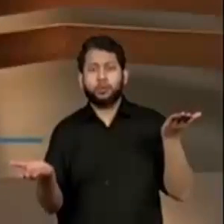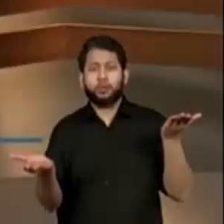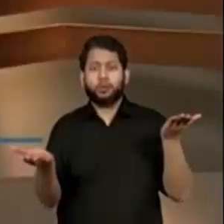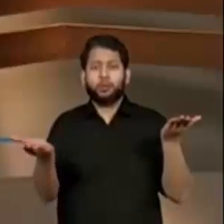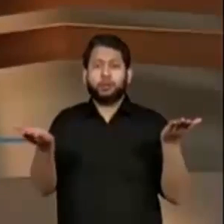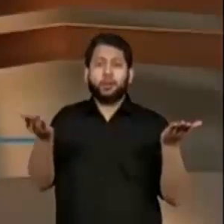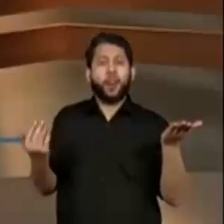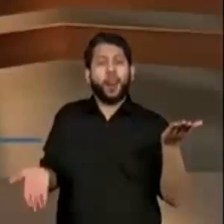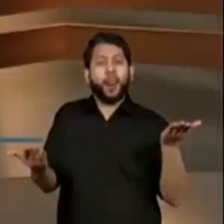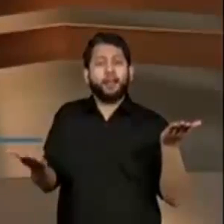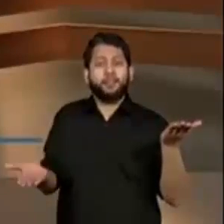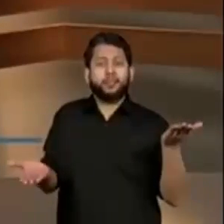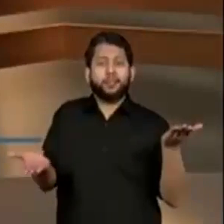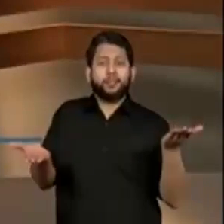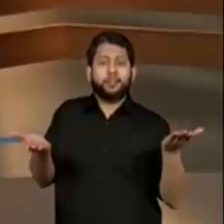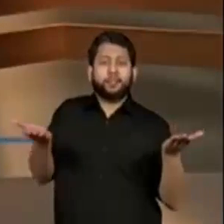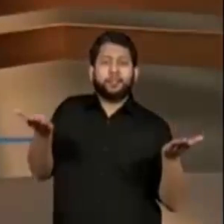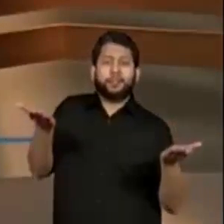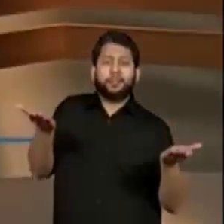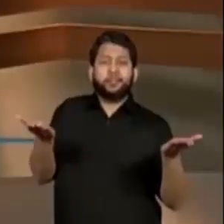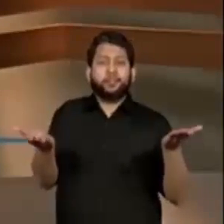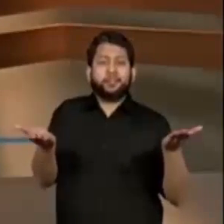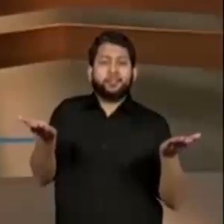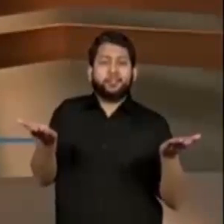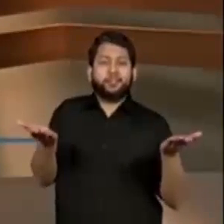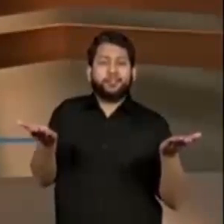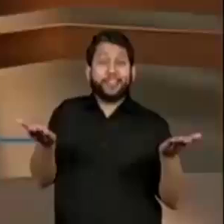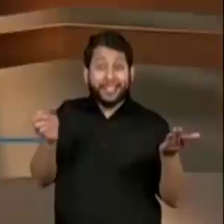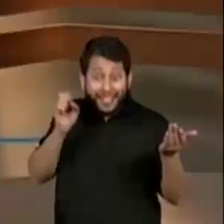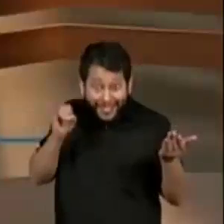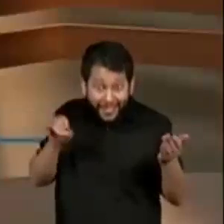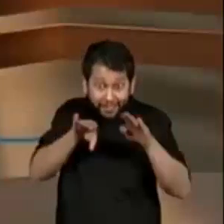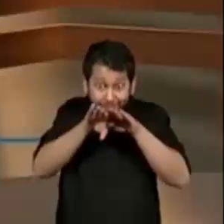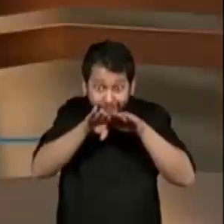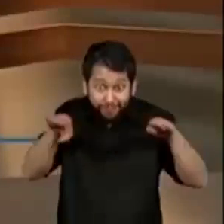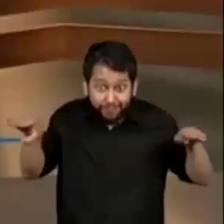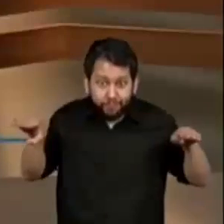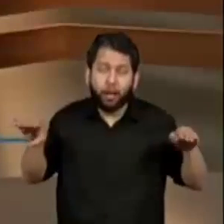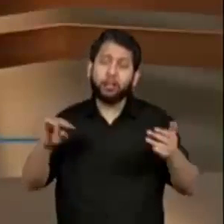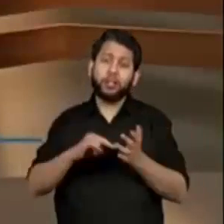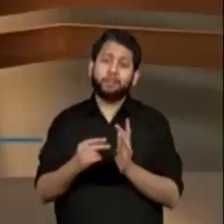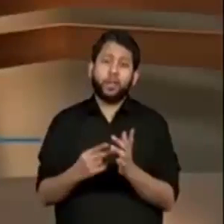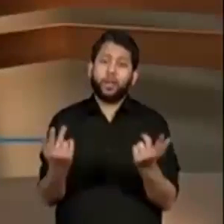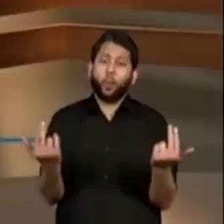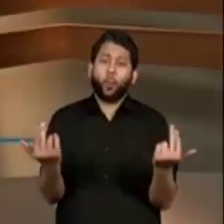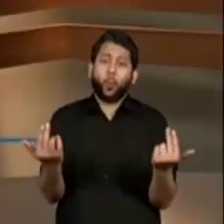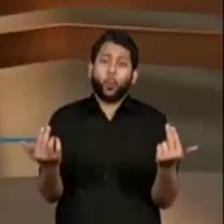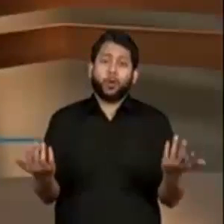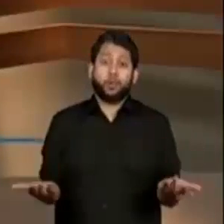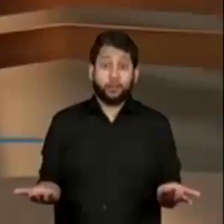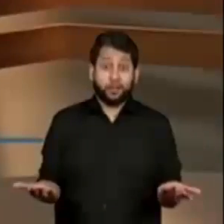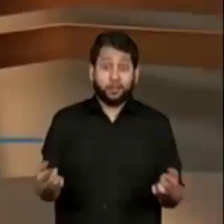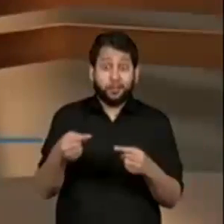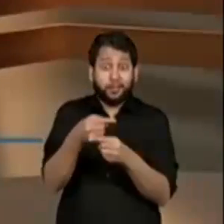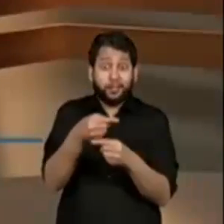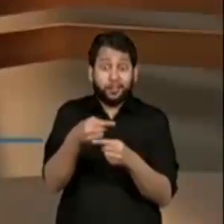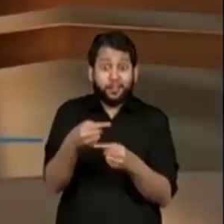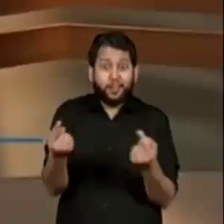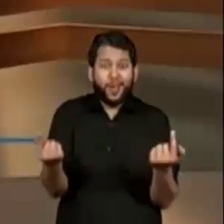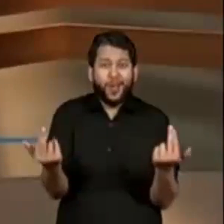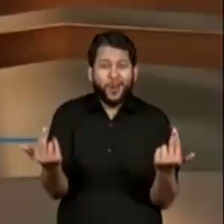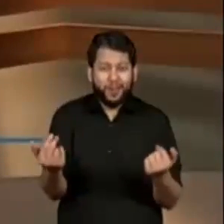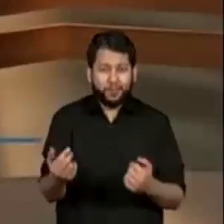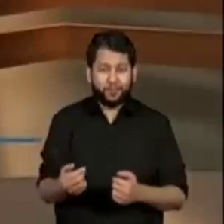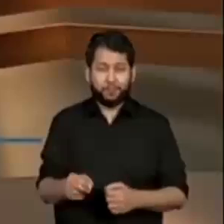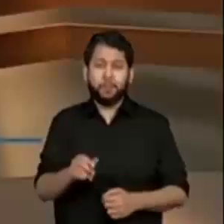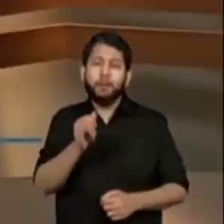mesmo resultado dos dois lados, é como se eu dissesse que a minha balança está equilibrada. Agora, quando um